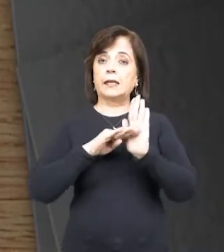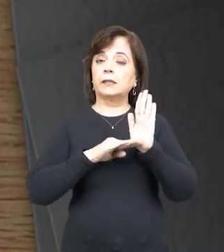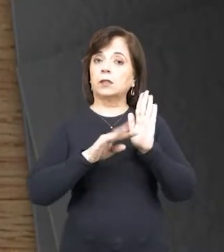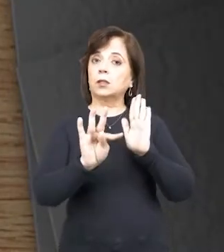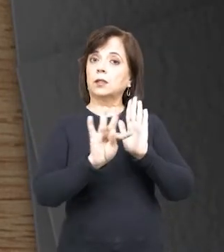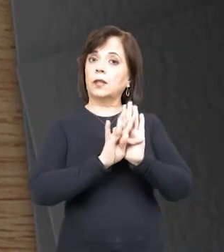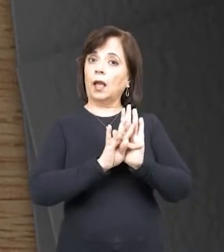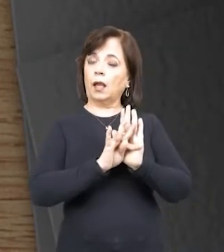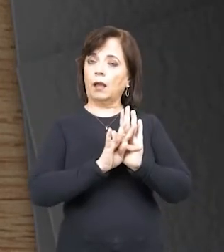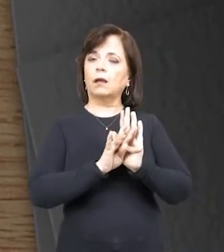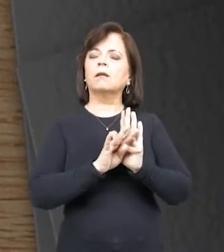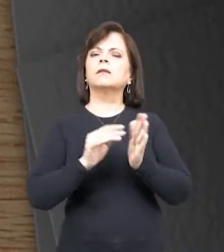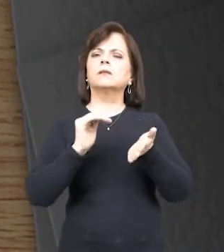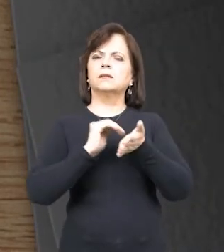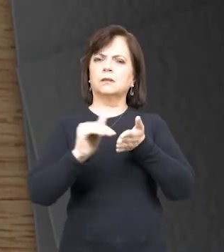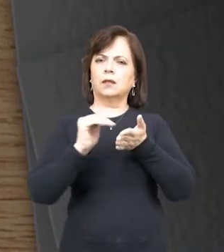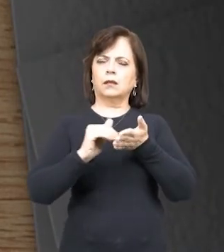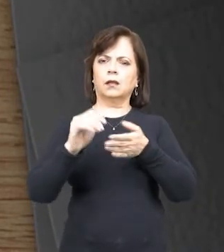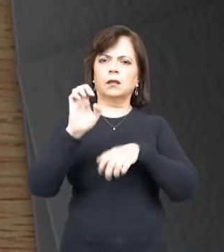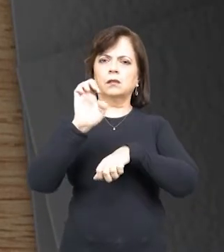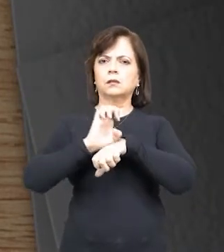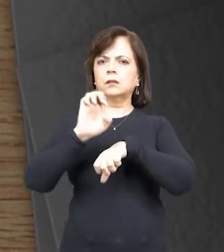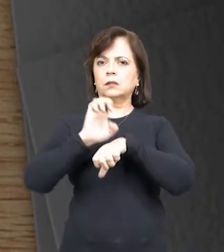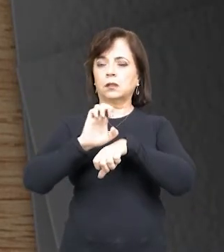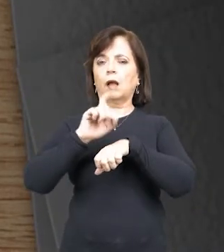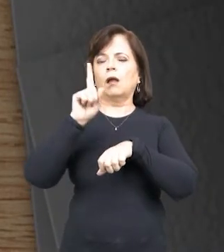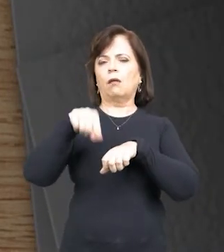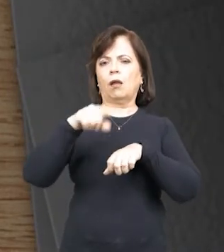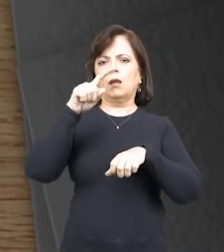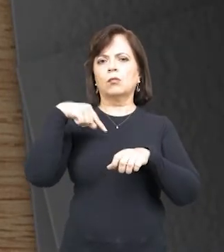ela foi adotada pela Secretaria de Estado como